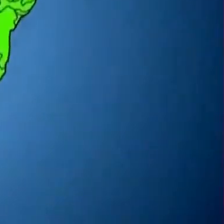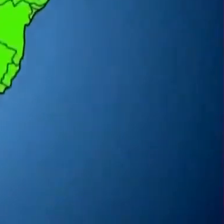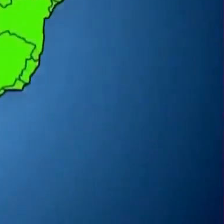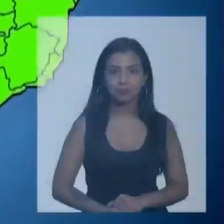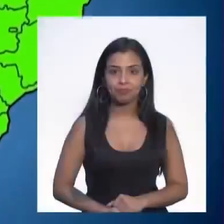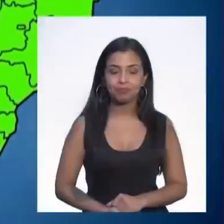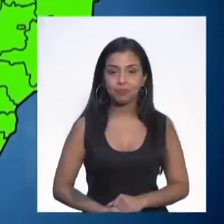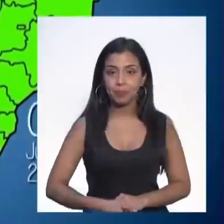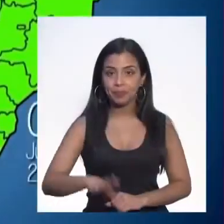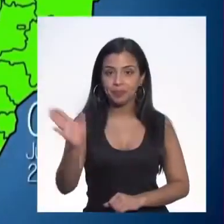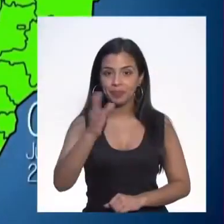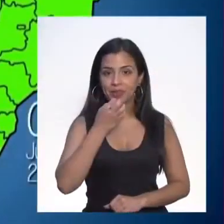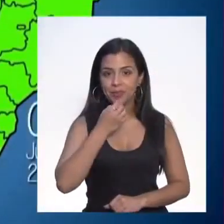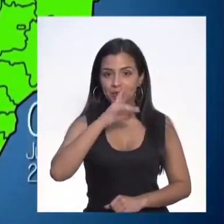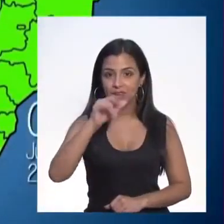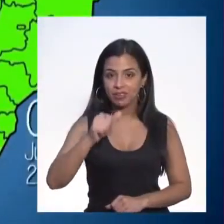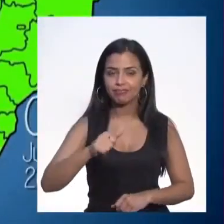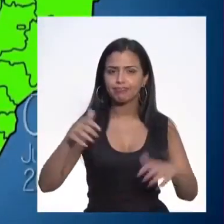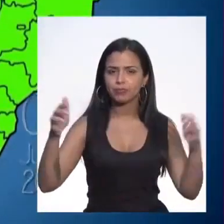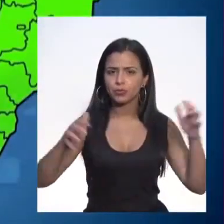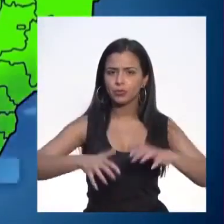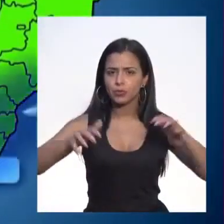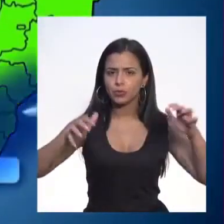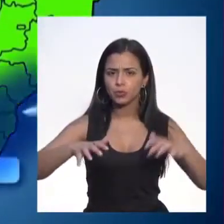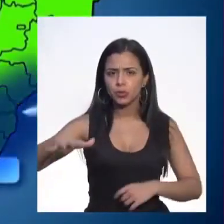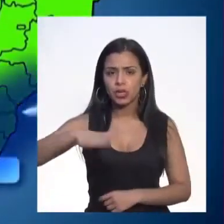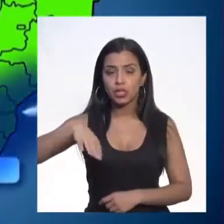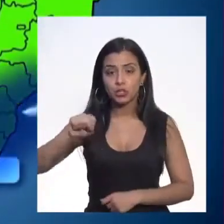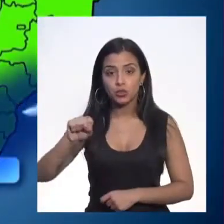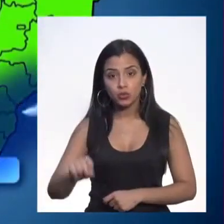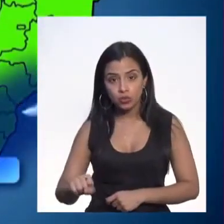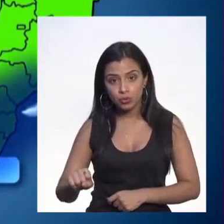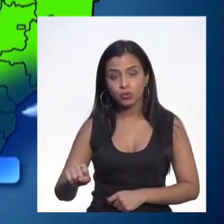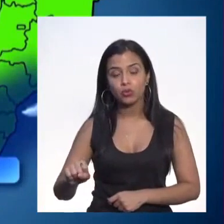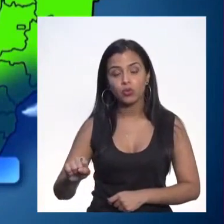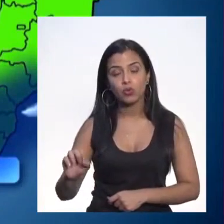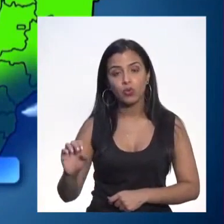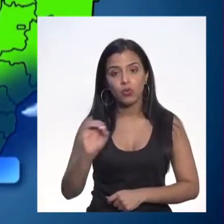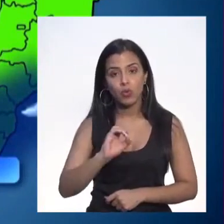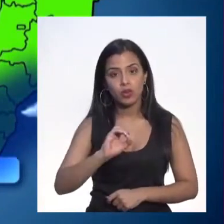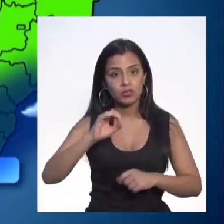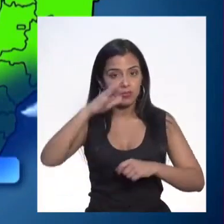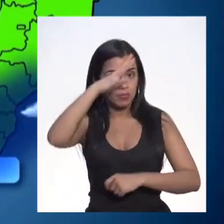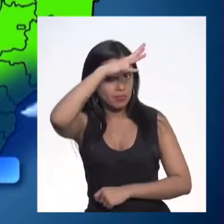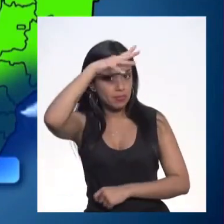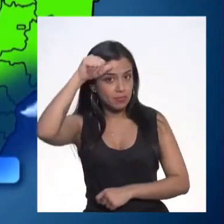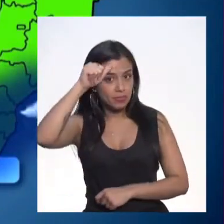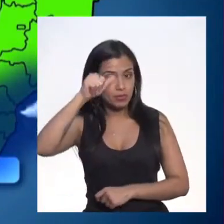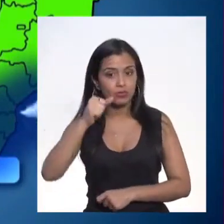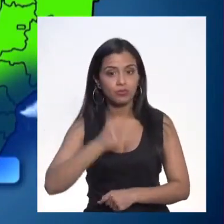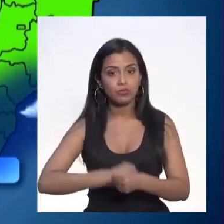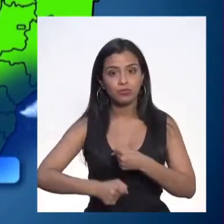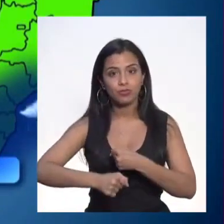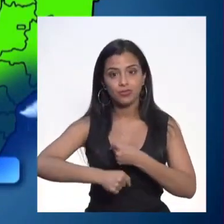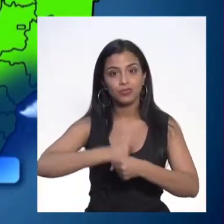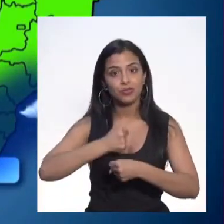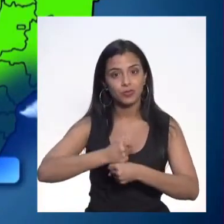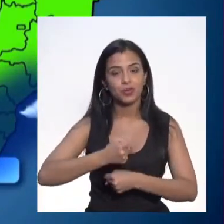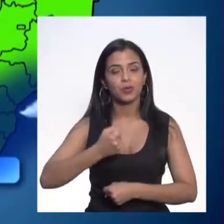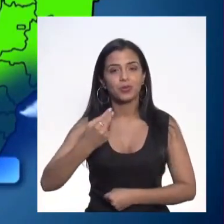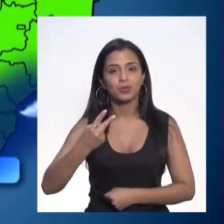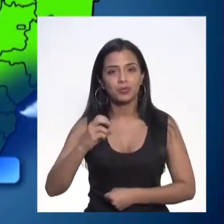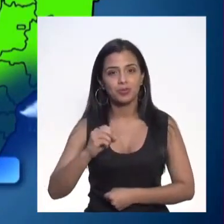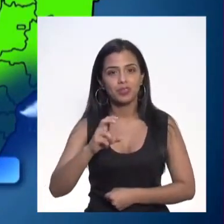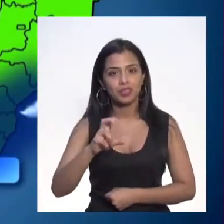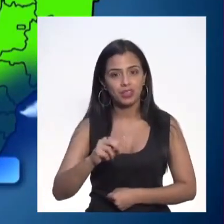Olá, bom dia! Segue chovendo muito na região sul do Brasil e no oeste da Amazônia neste 8 de junho de 2050. Nuvens carregadas